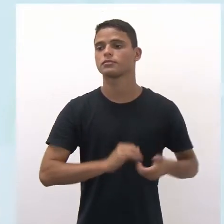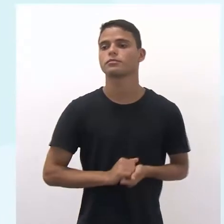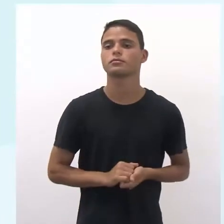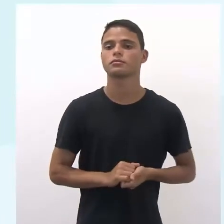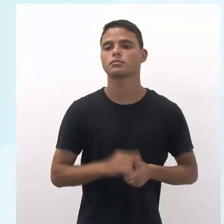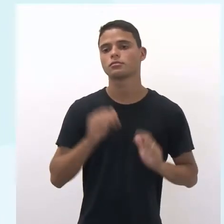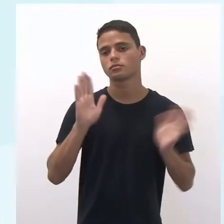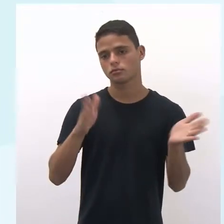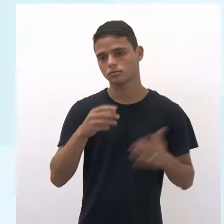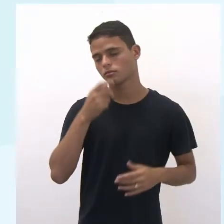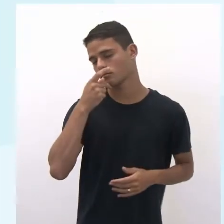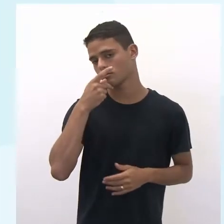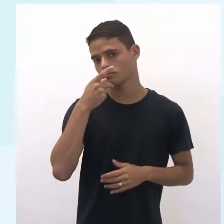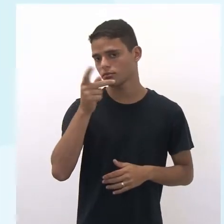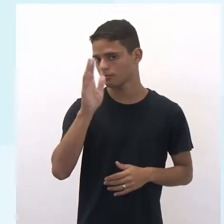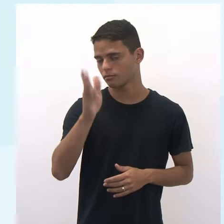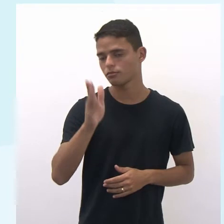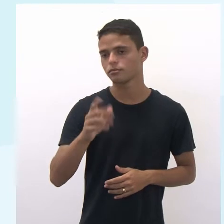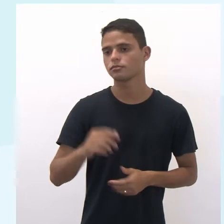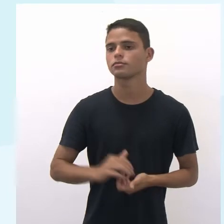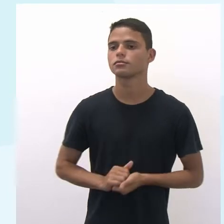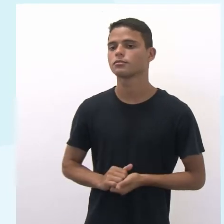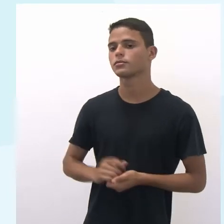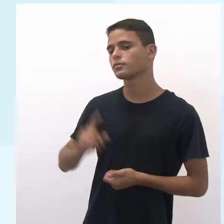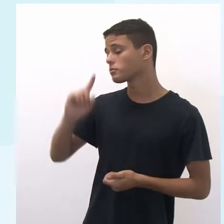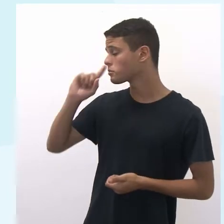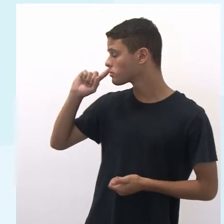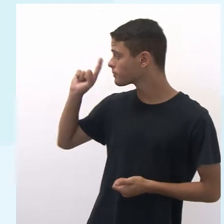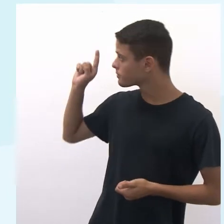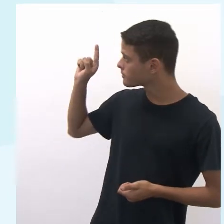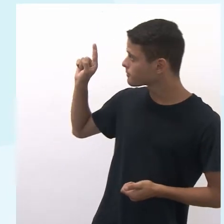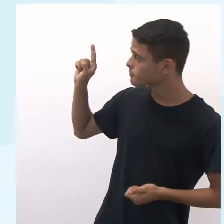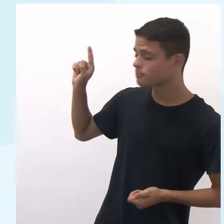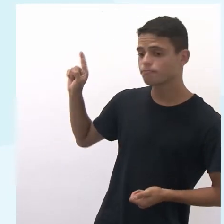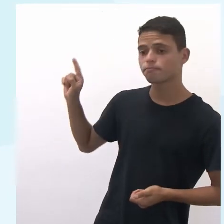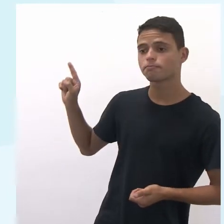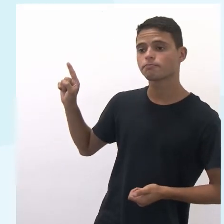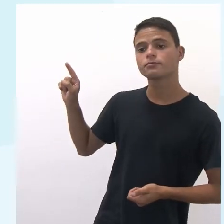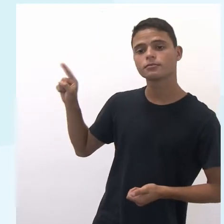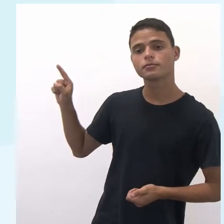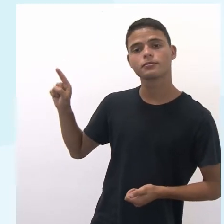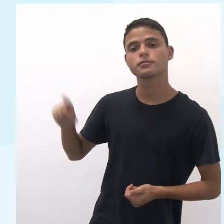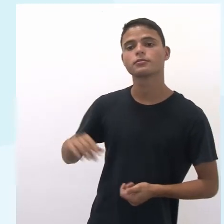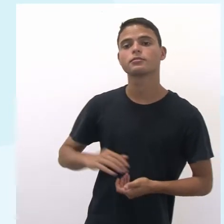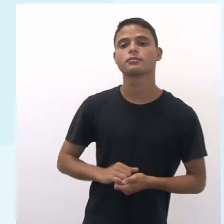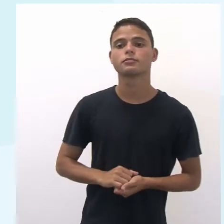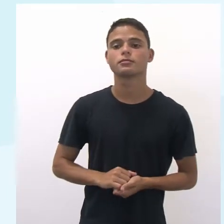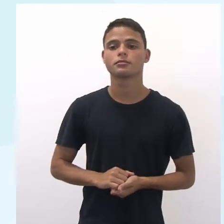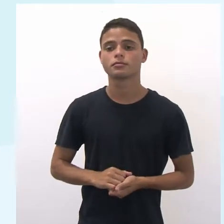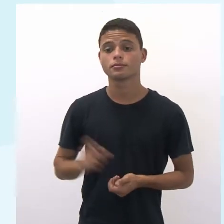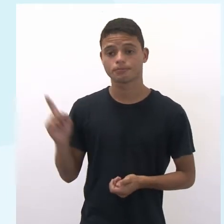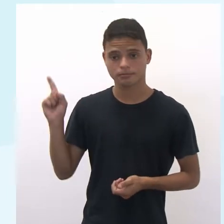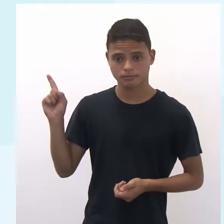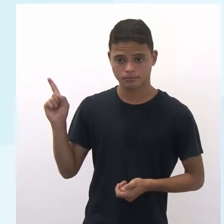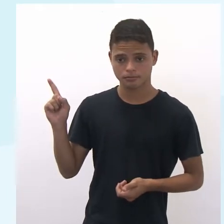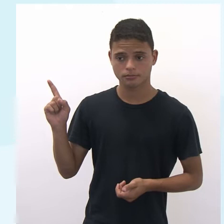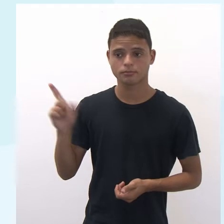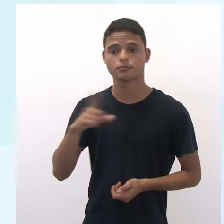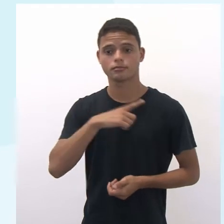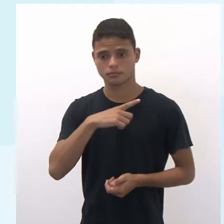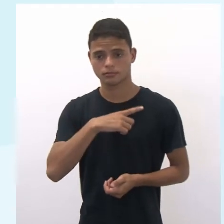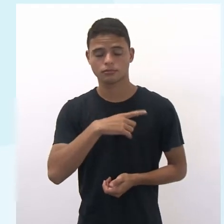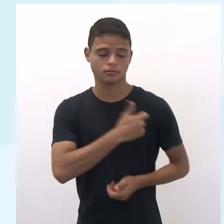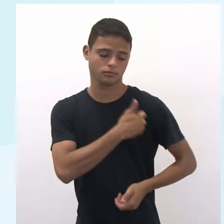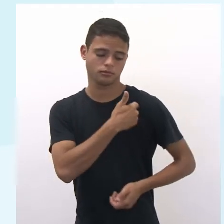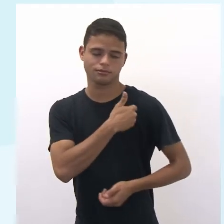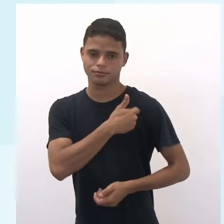da intencionalidade do vídeo, de saber qual o momento que vai ser exibido esse vídeo. Ele é adequado à faixa etária de minha